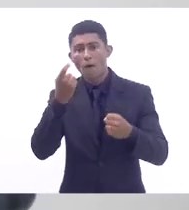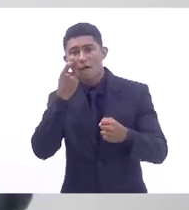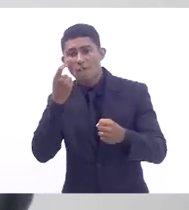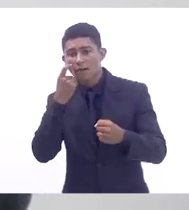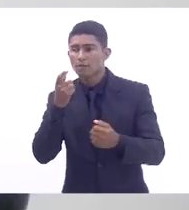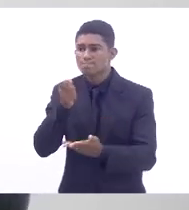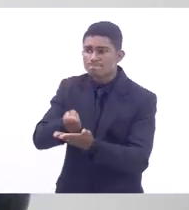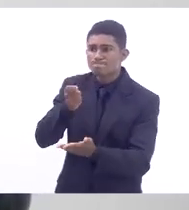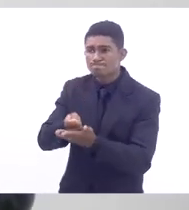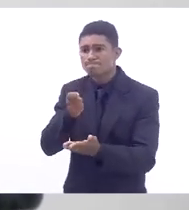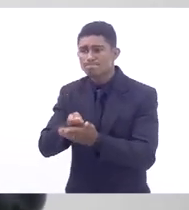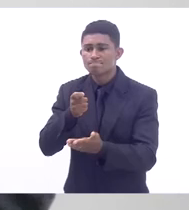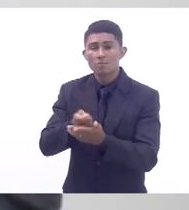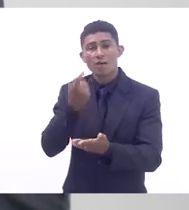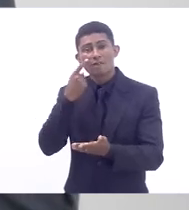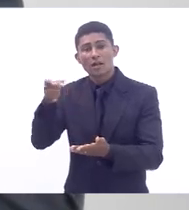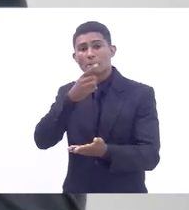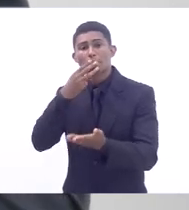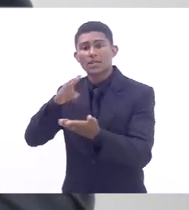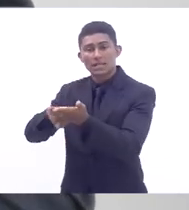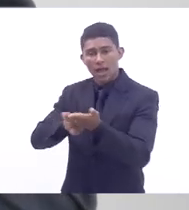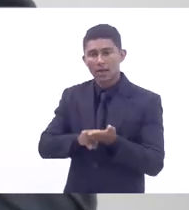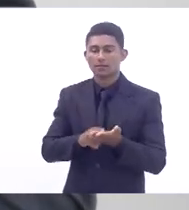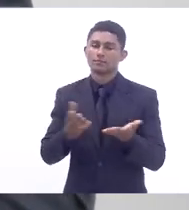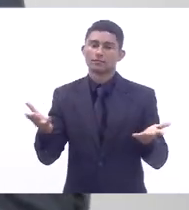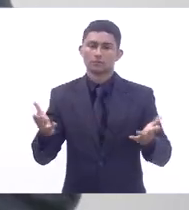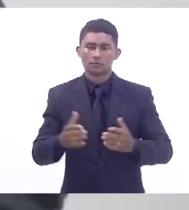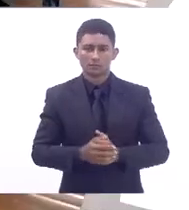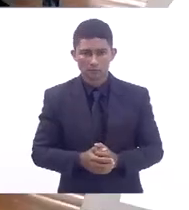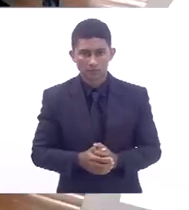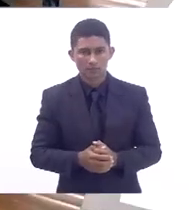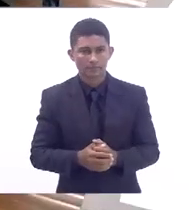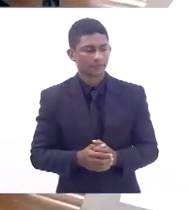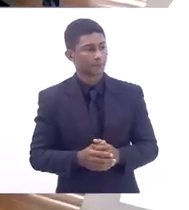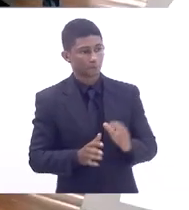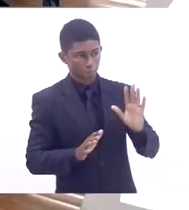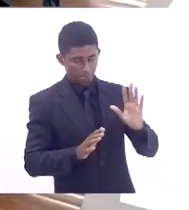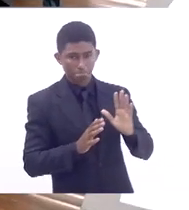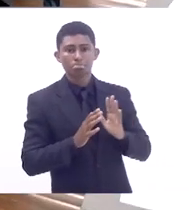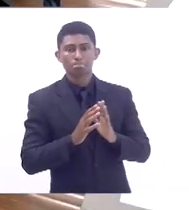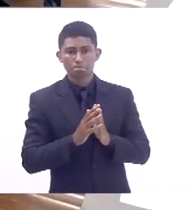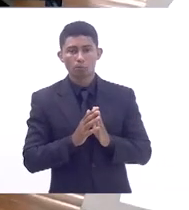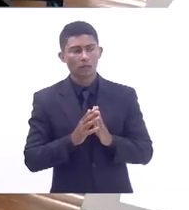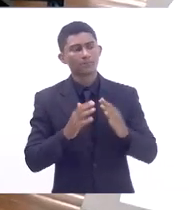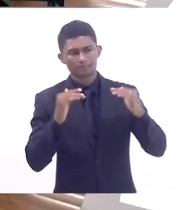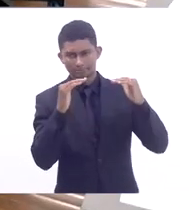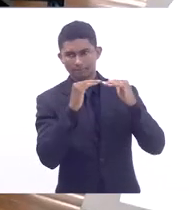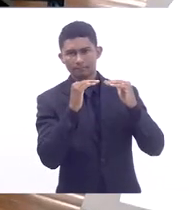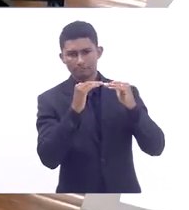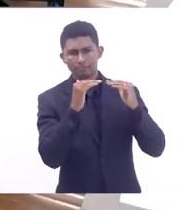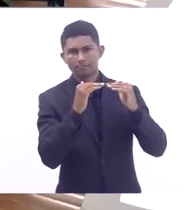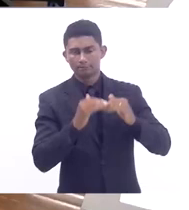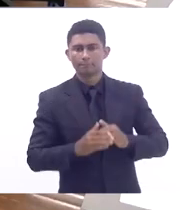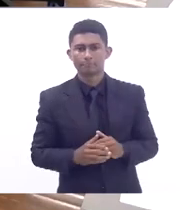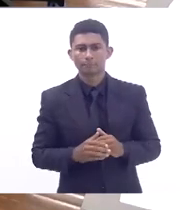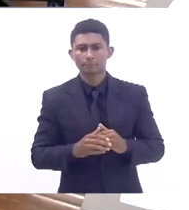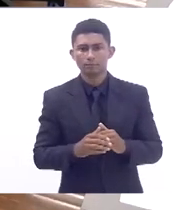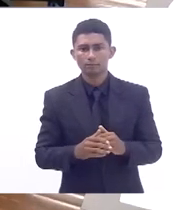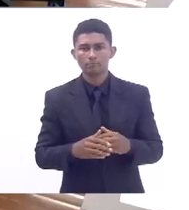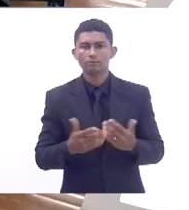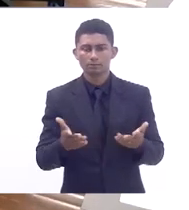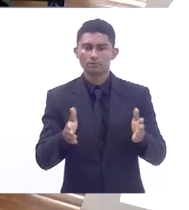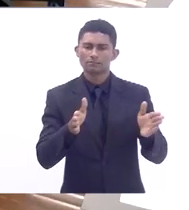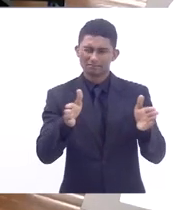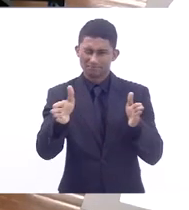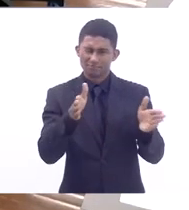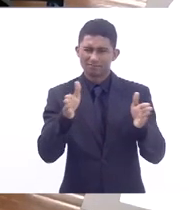continuar pressionando e cercando para que a mensagem seja enviada para casa e tá no falar não bom se me permite nessa exata linha embora